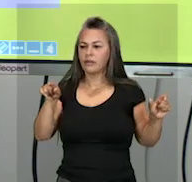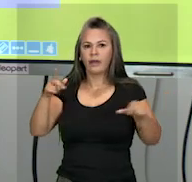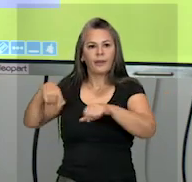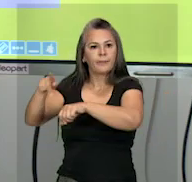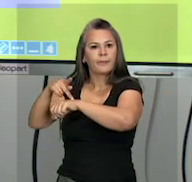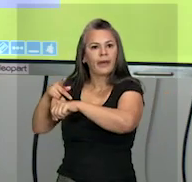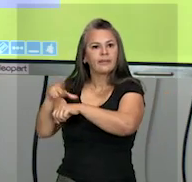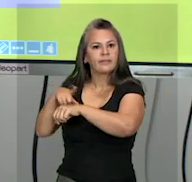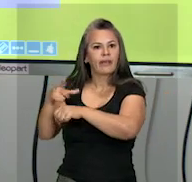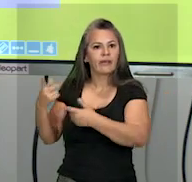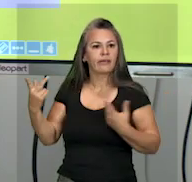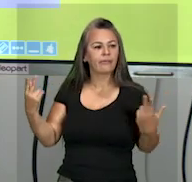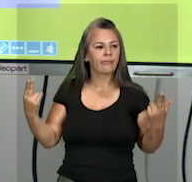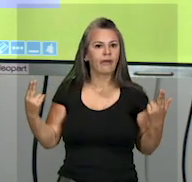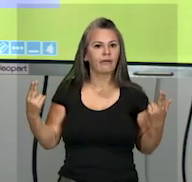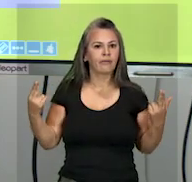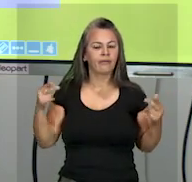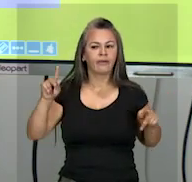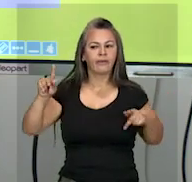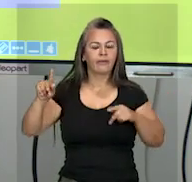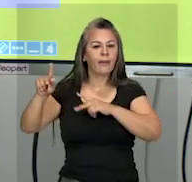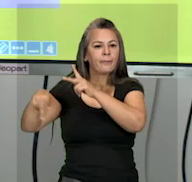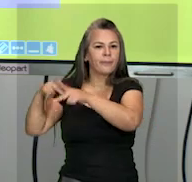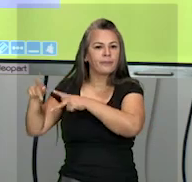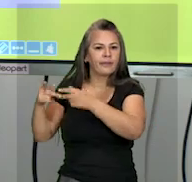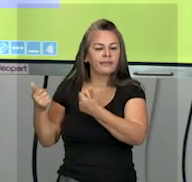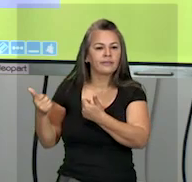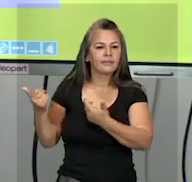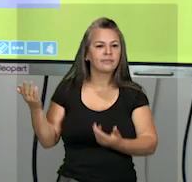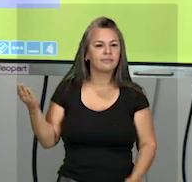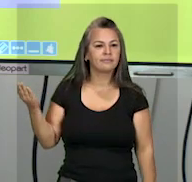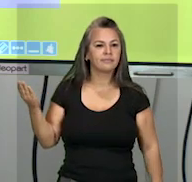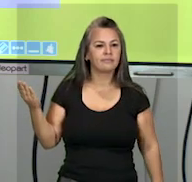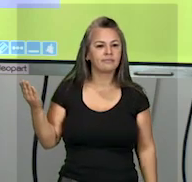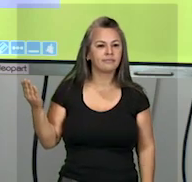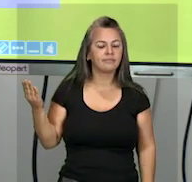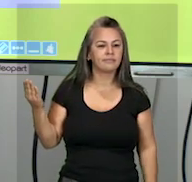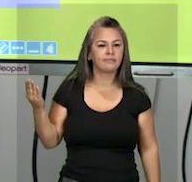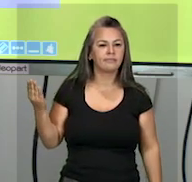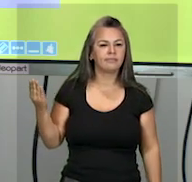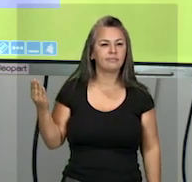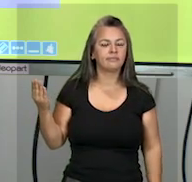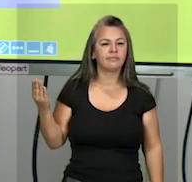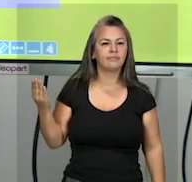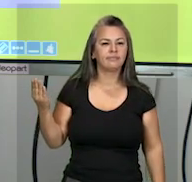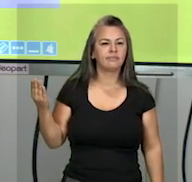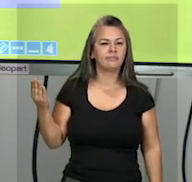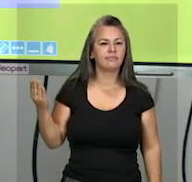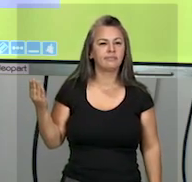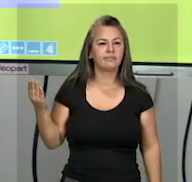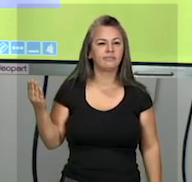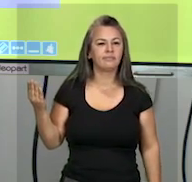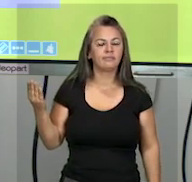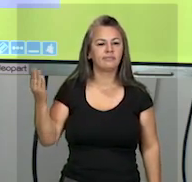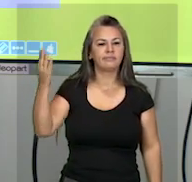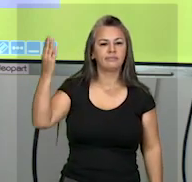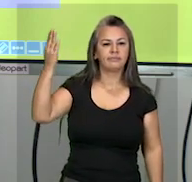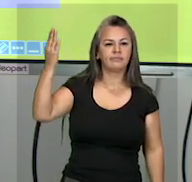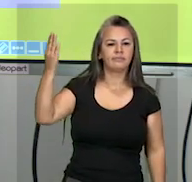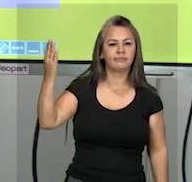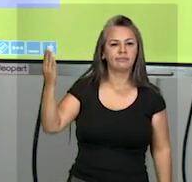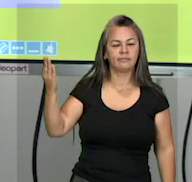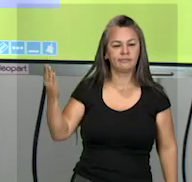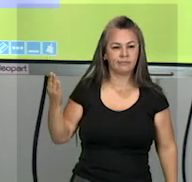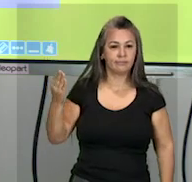IDH, a gente vê que o Brasil ele tem um IDH menor do que a maioria desses países que eu citei, né? Austrália, Singapura, Nova Zelândia, Japão, Coreia do Sul, todos